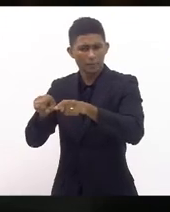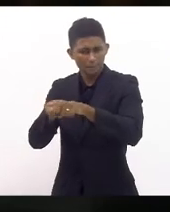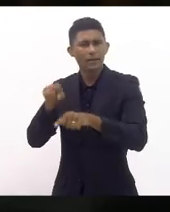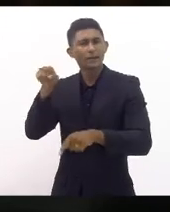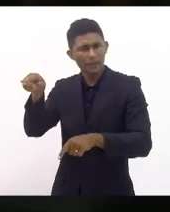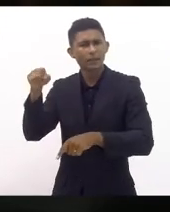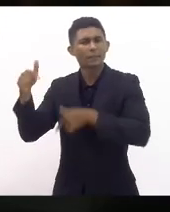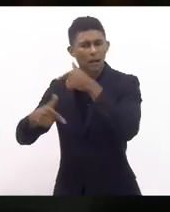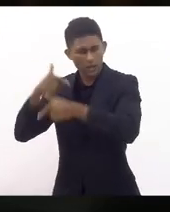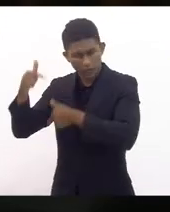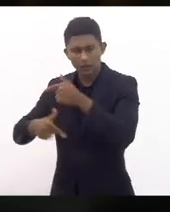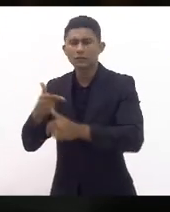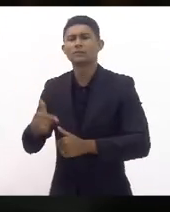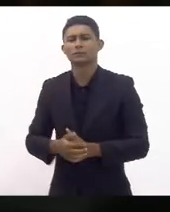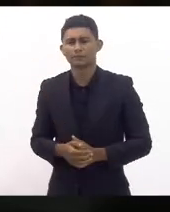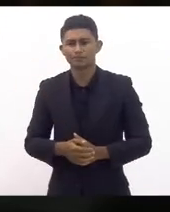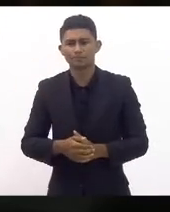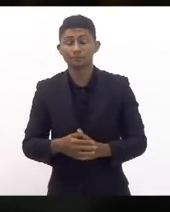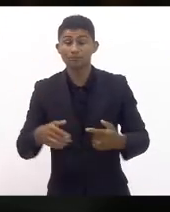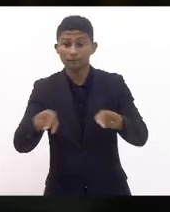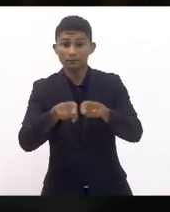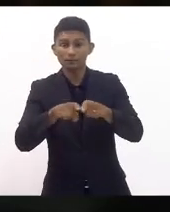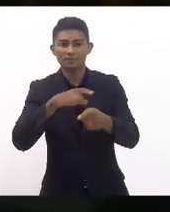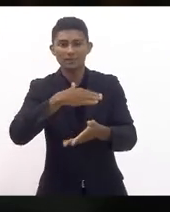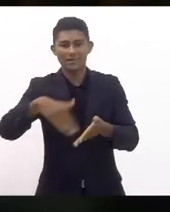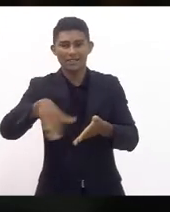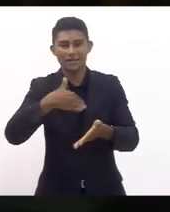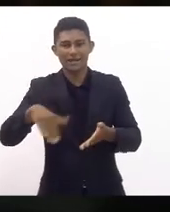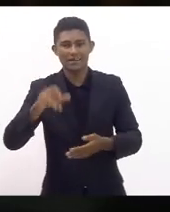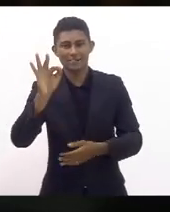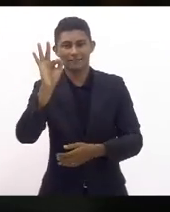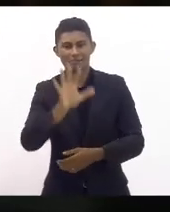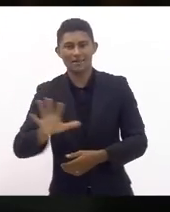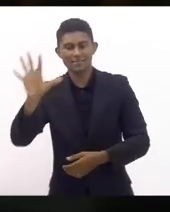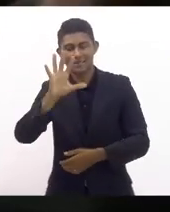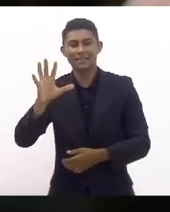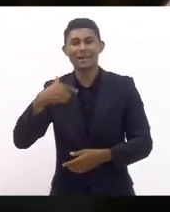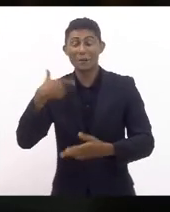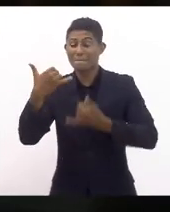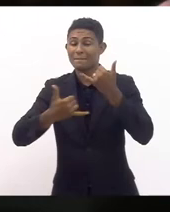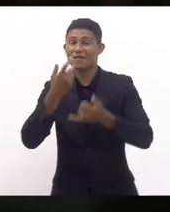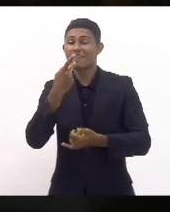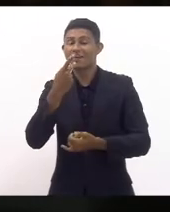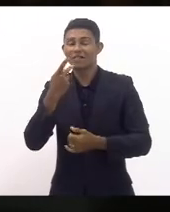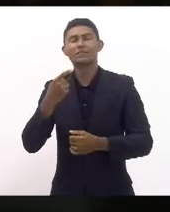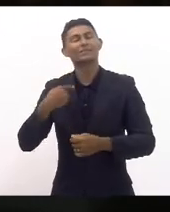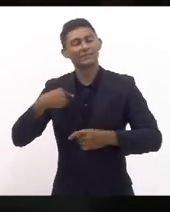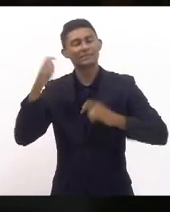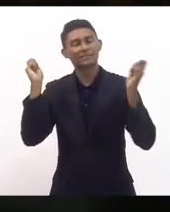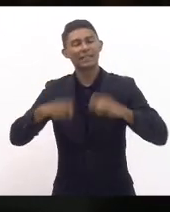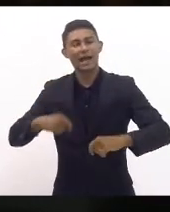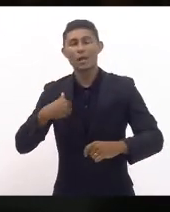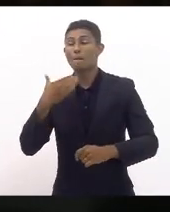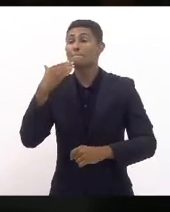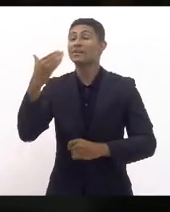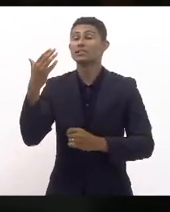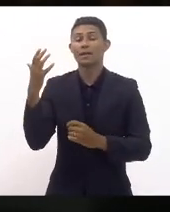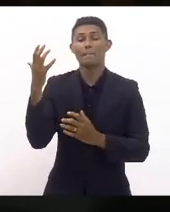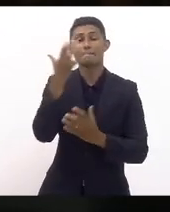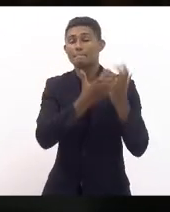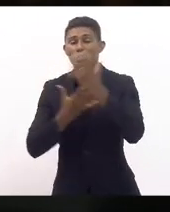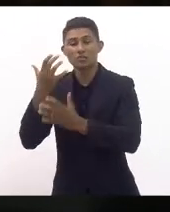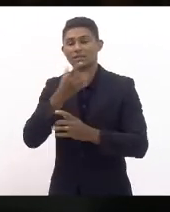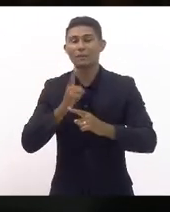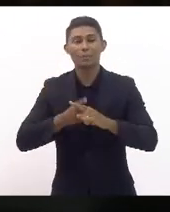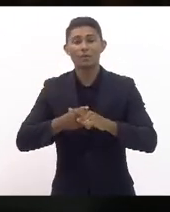tinha... Na realidade, eu brinco lá com o pessoal da Secretaria de Fazenda que eu podia pedir música, porque é a terceira vez que eu tinha ido para a Secretaria, uma para o Tesouro e